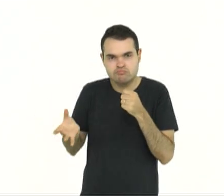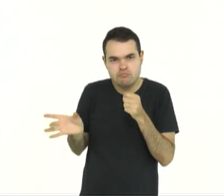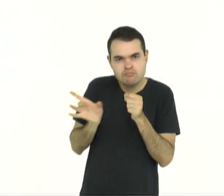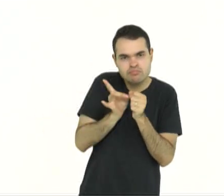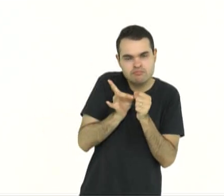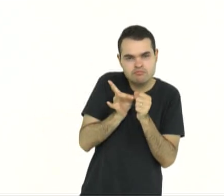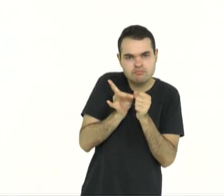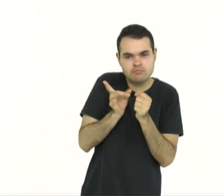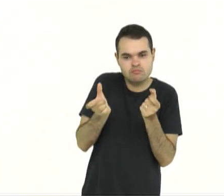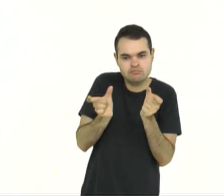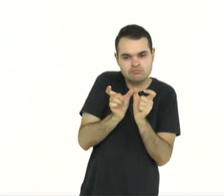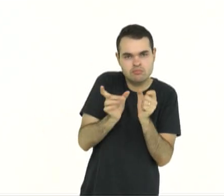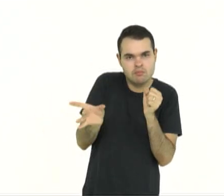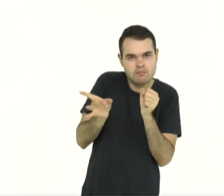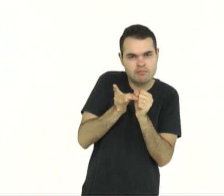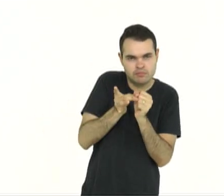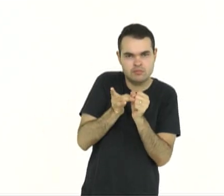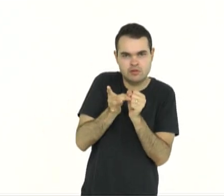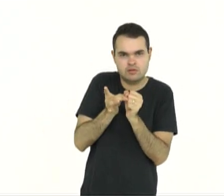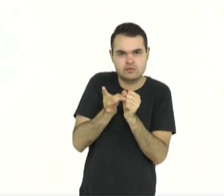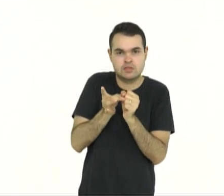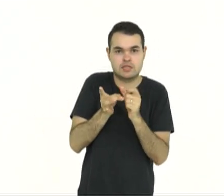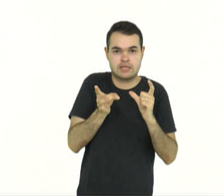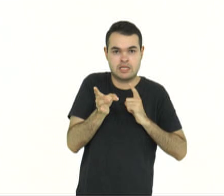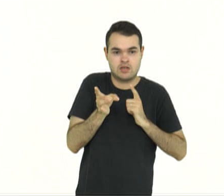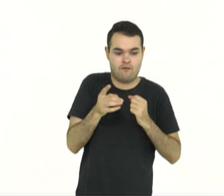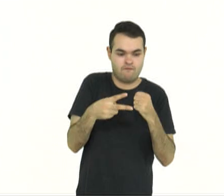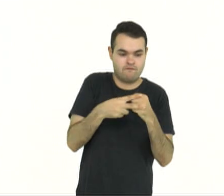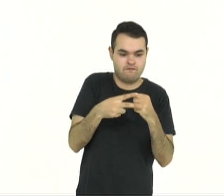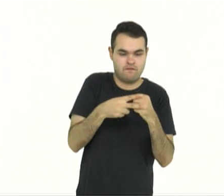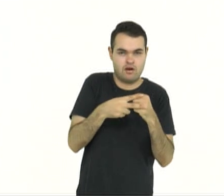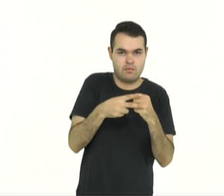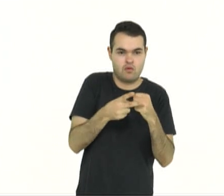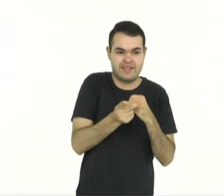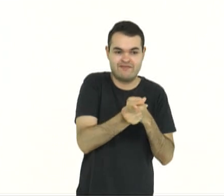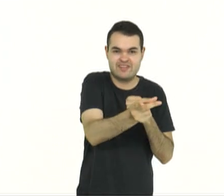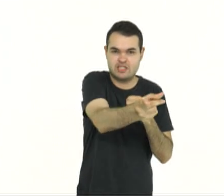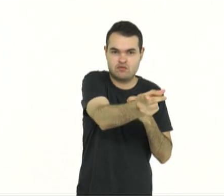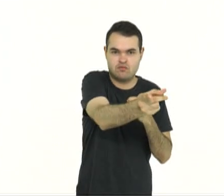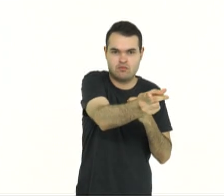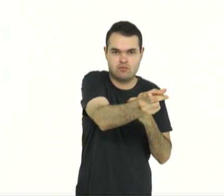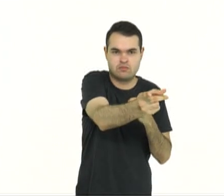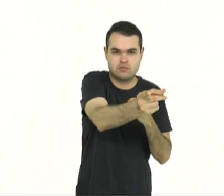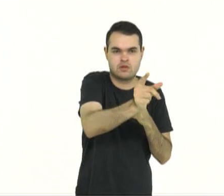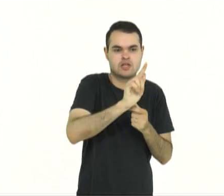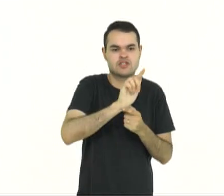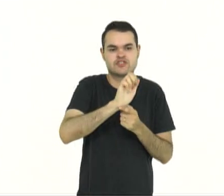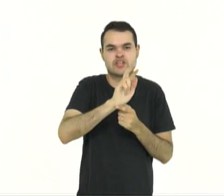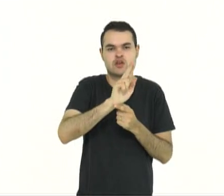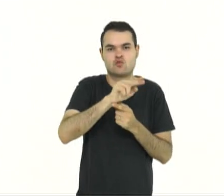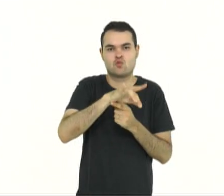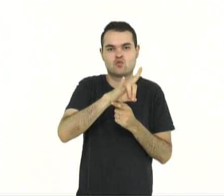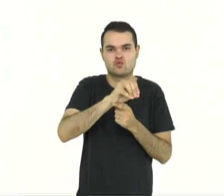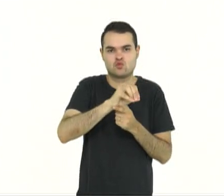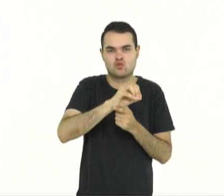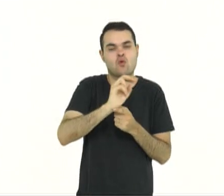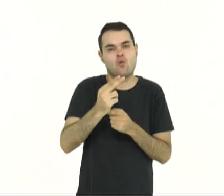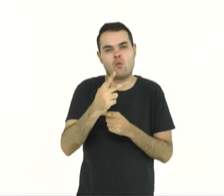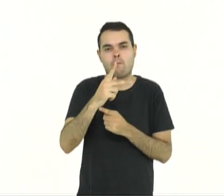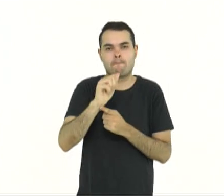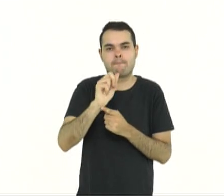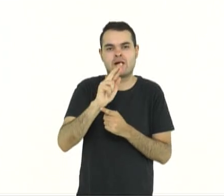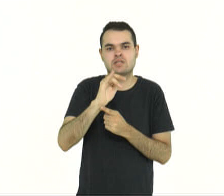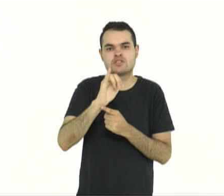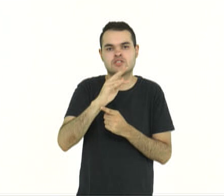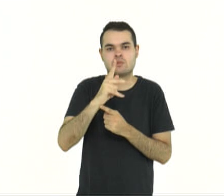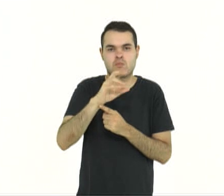auxiliar conjugado seguido de un verbo en el infinitivo, gerundio o participio. Funcionan